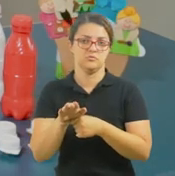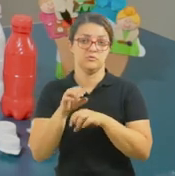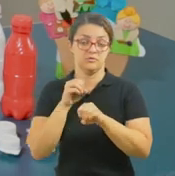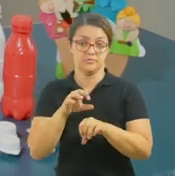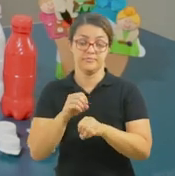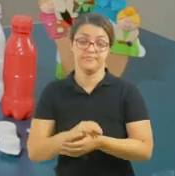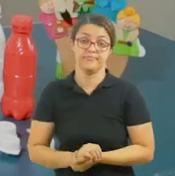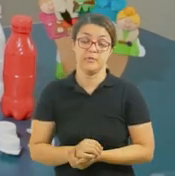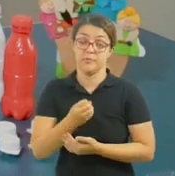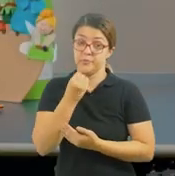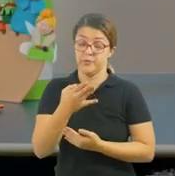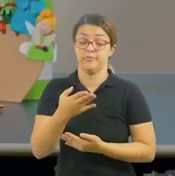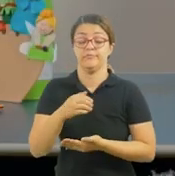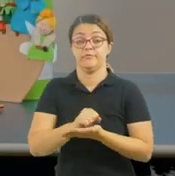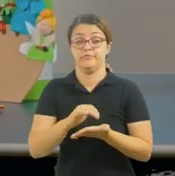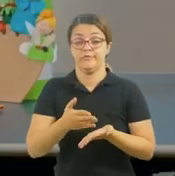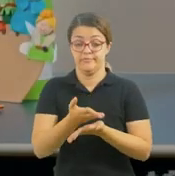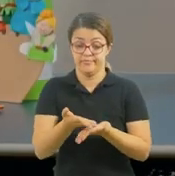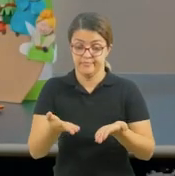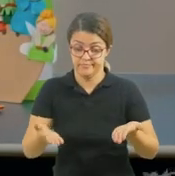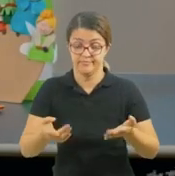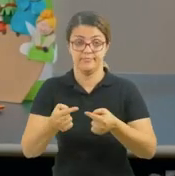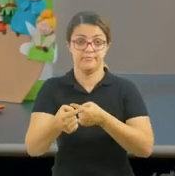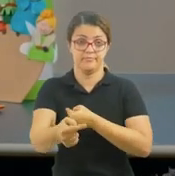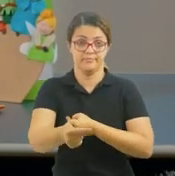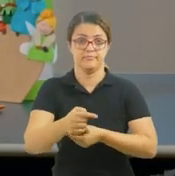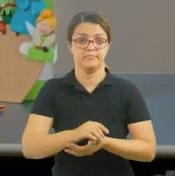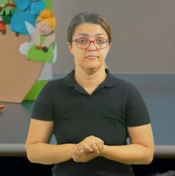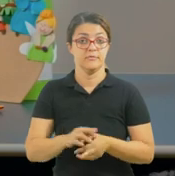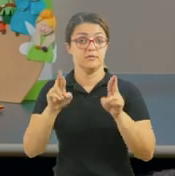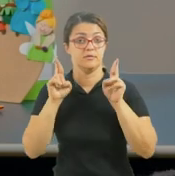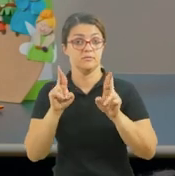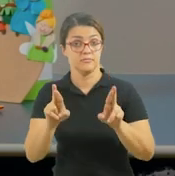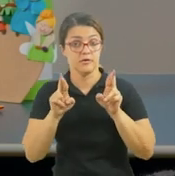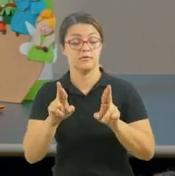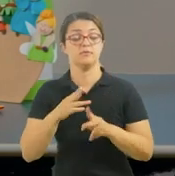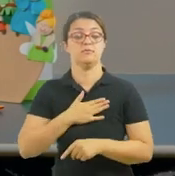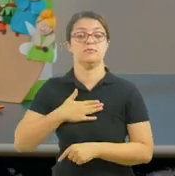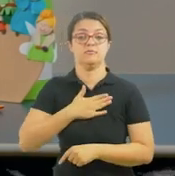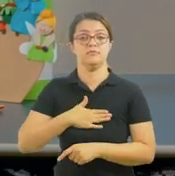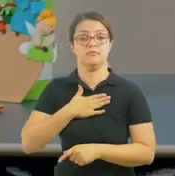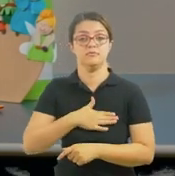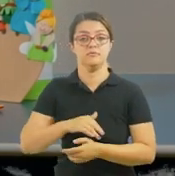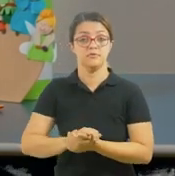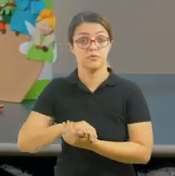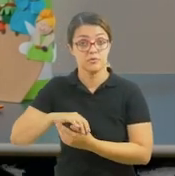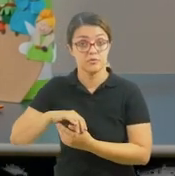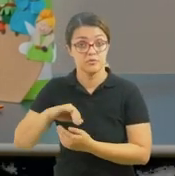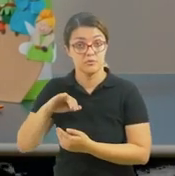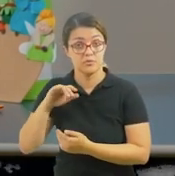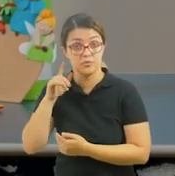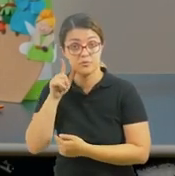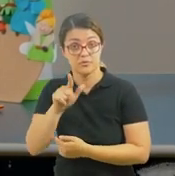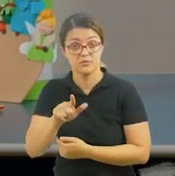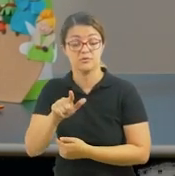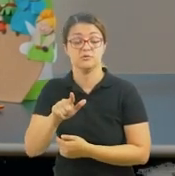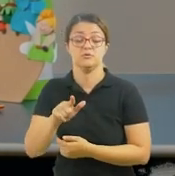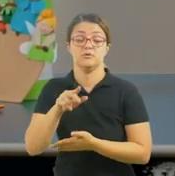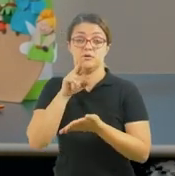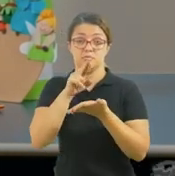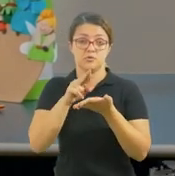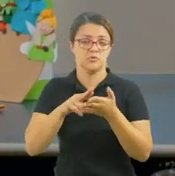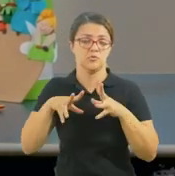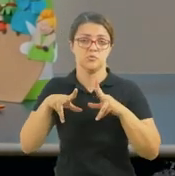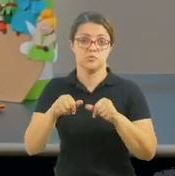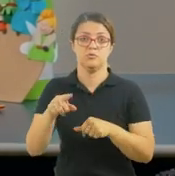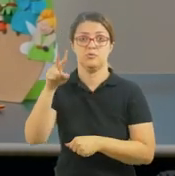Bom, pessoal, essas foram as atividades dessa semana. Espero que vocês tenham gostado e que consigam fazer todas no seu